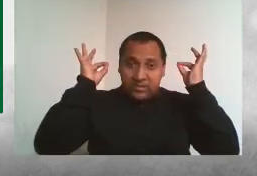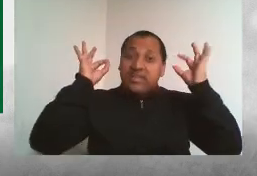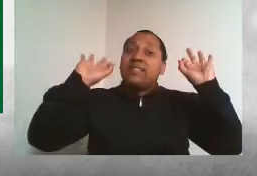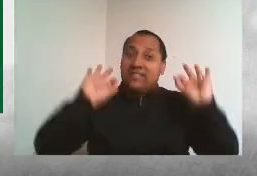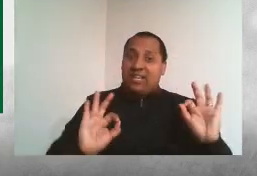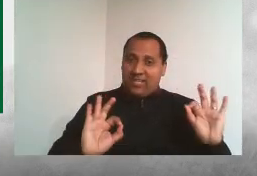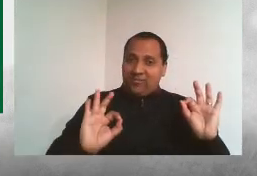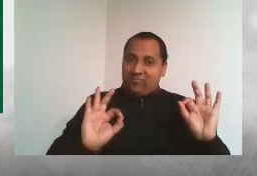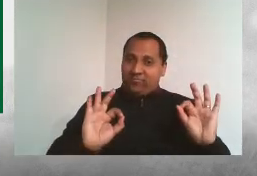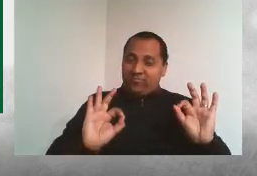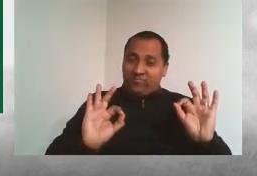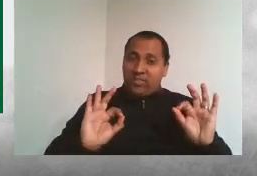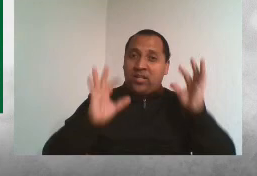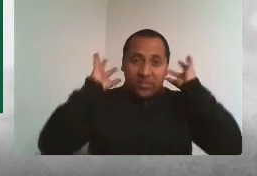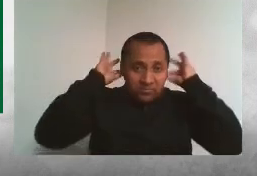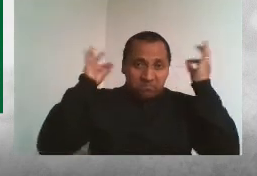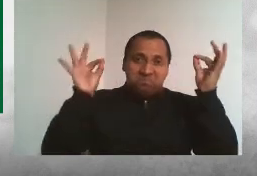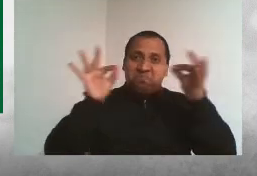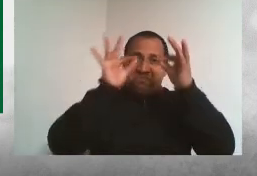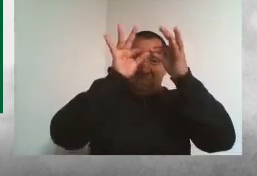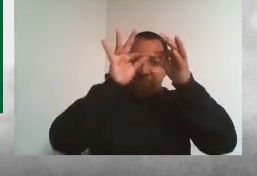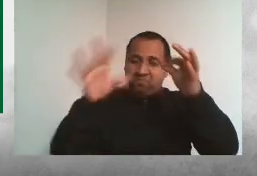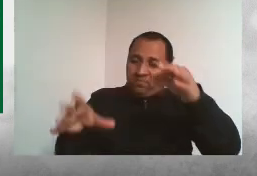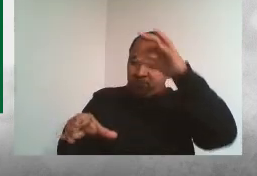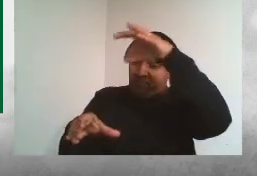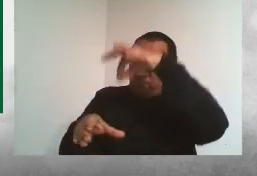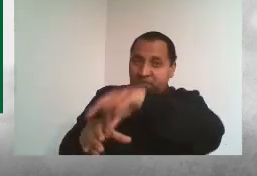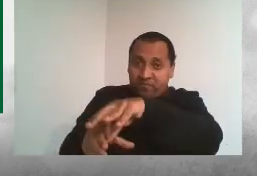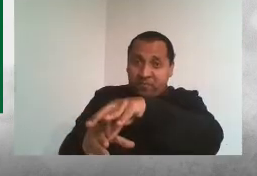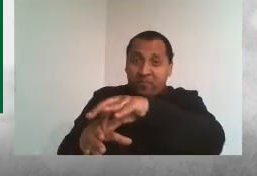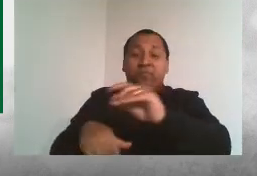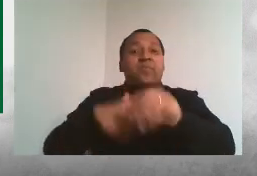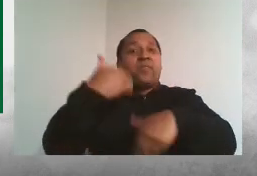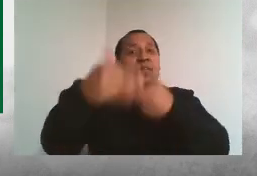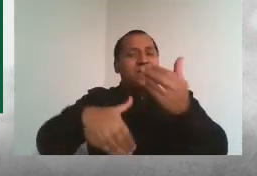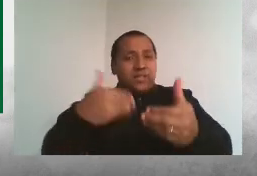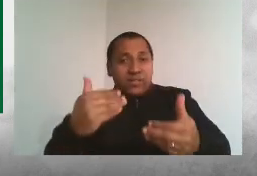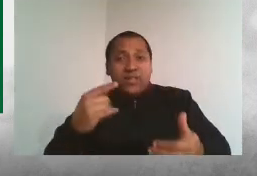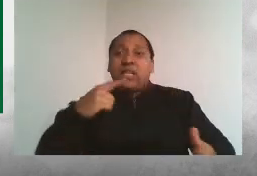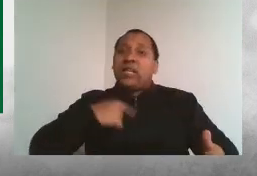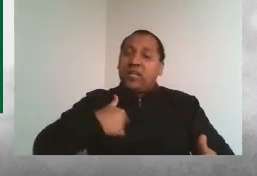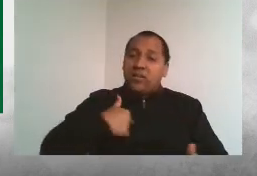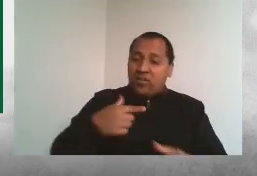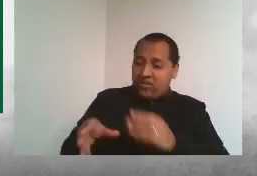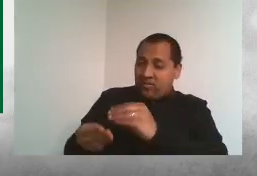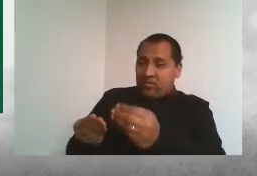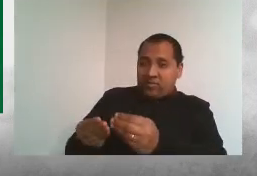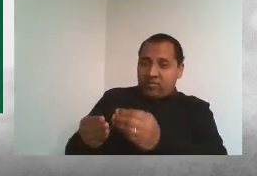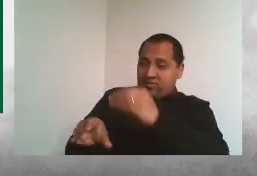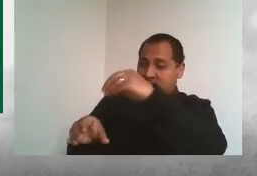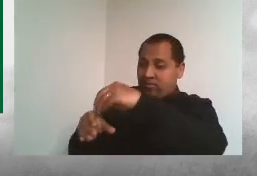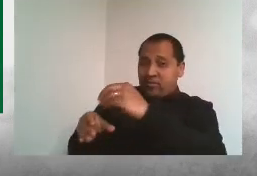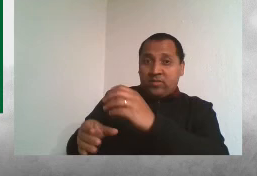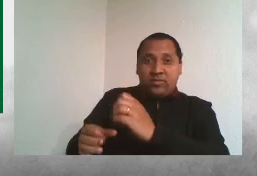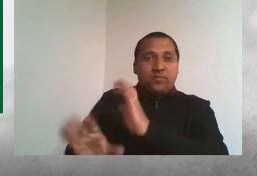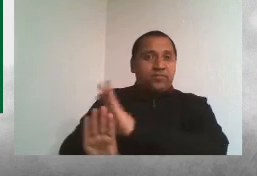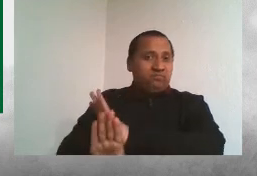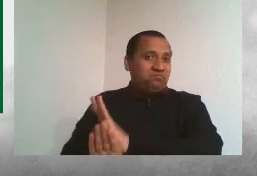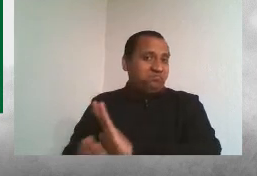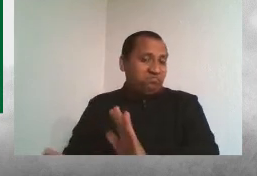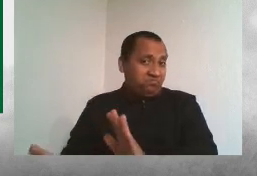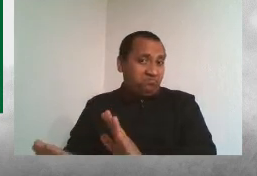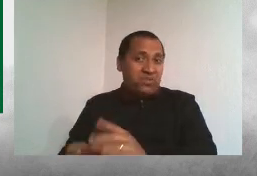saquinho, e aí depois eu só vou pegar o meu saquinho e virar dentro da solução para